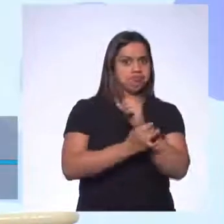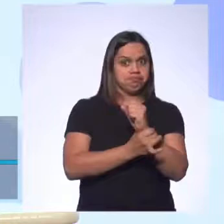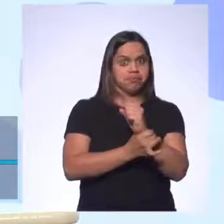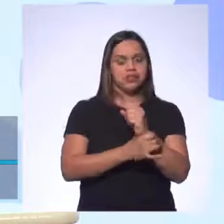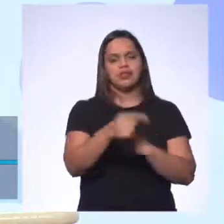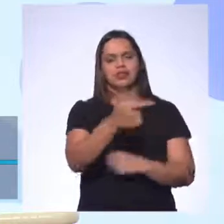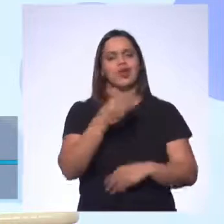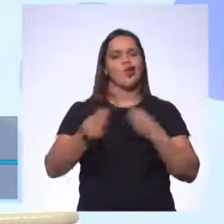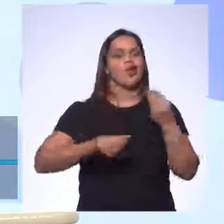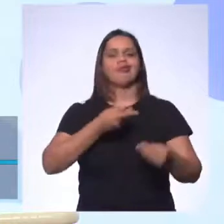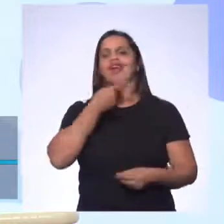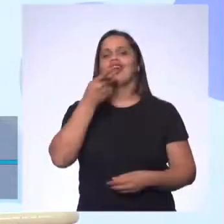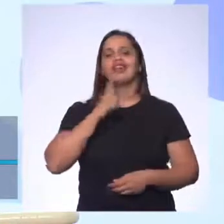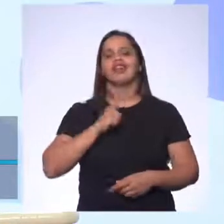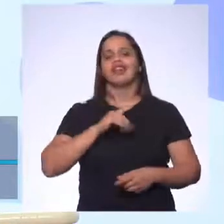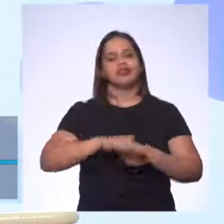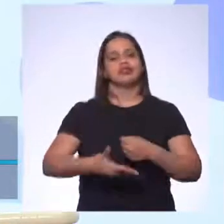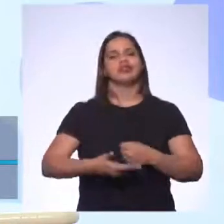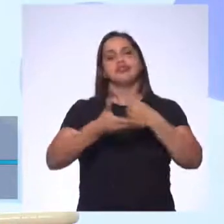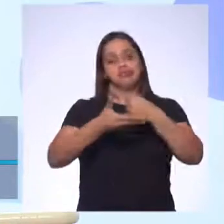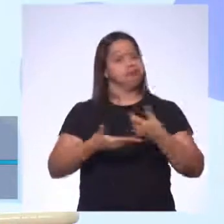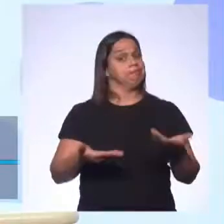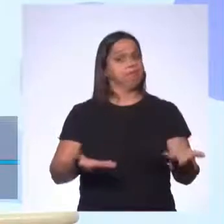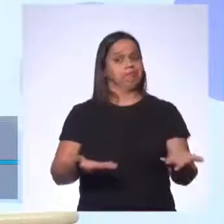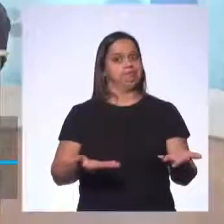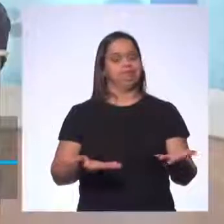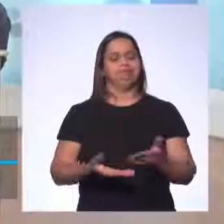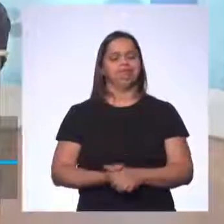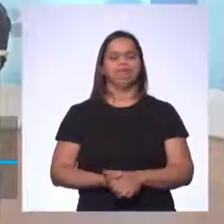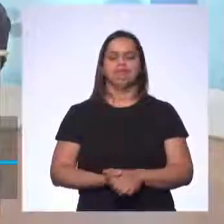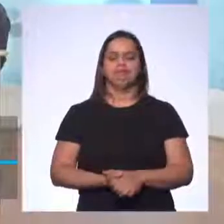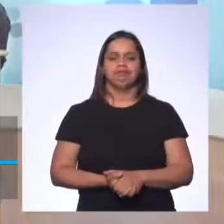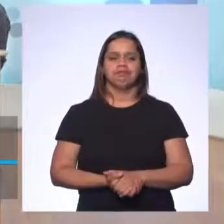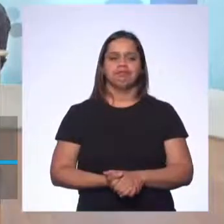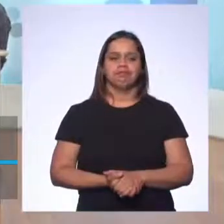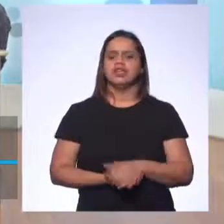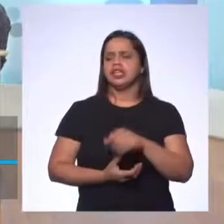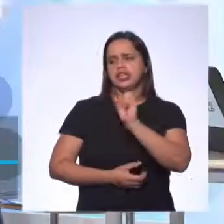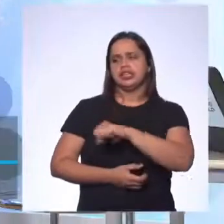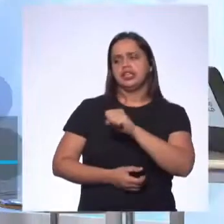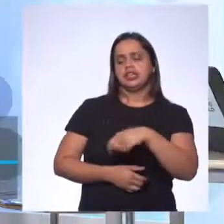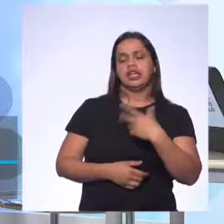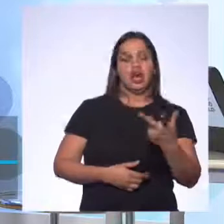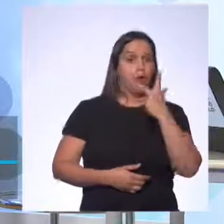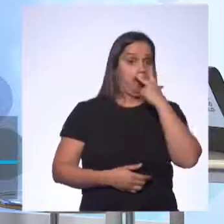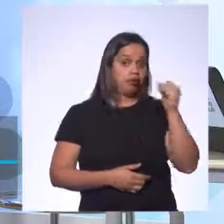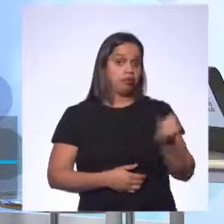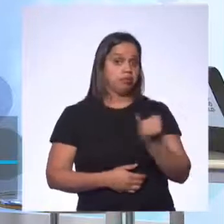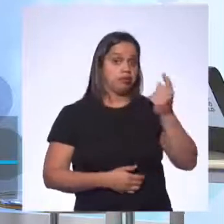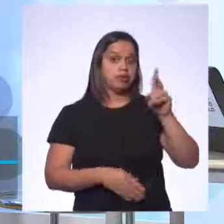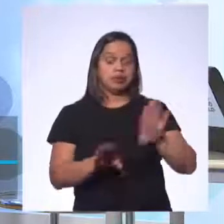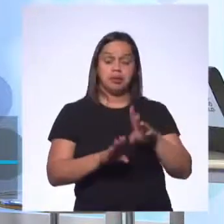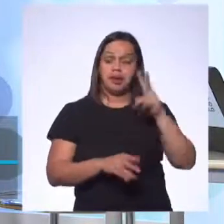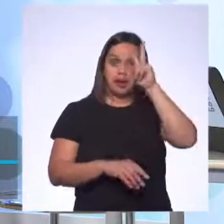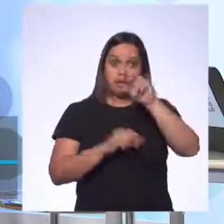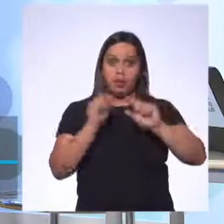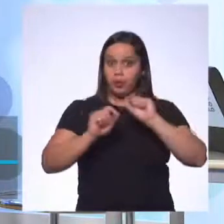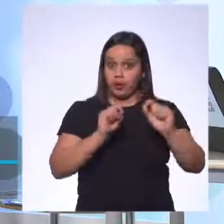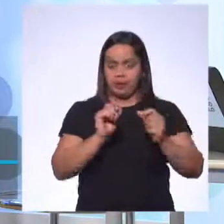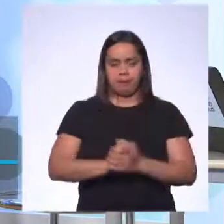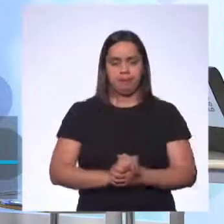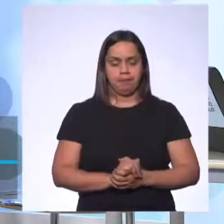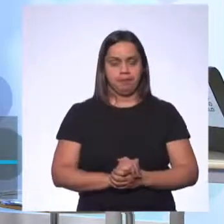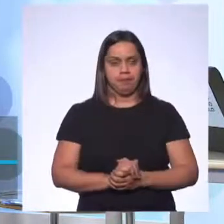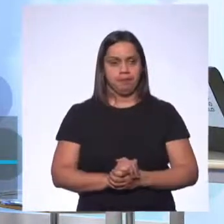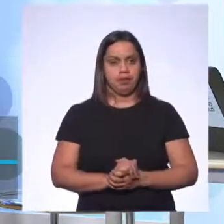dizer que nós temos uma sustentabilidade. Sim. Eu acho que é importante a gente lembrar também o seguinte, que